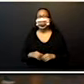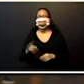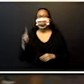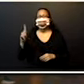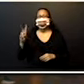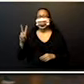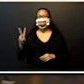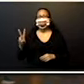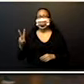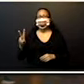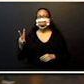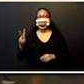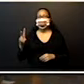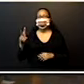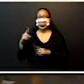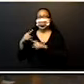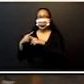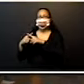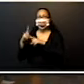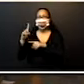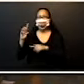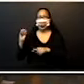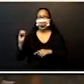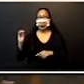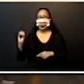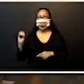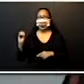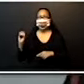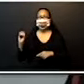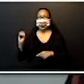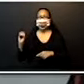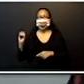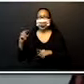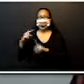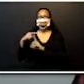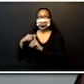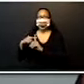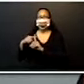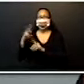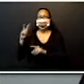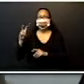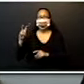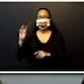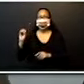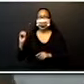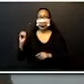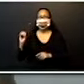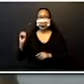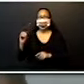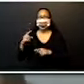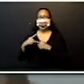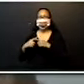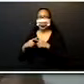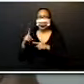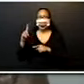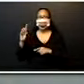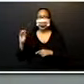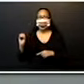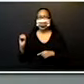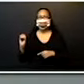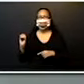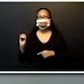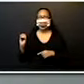12 vezes 100 mais 50 vezes 10.